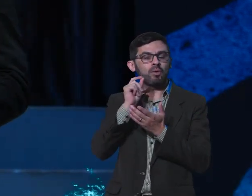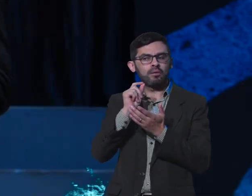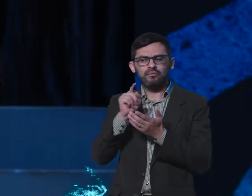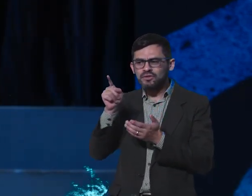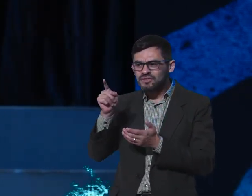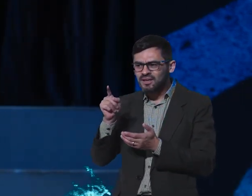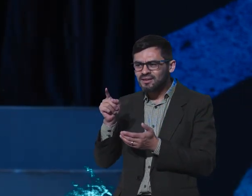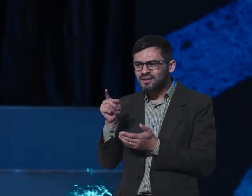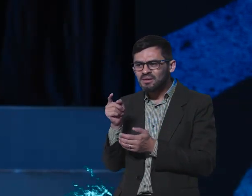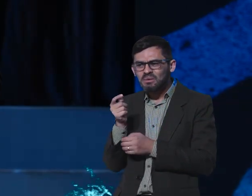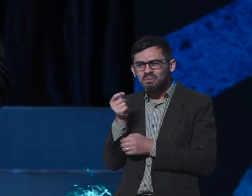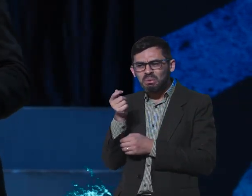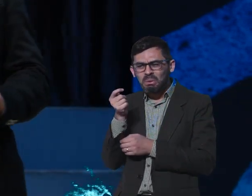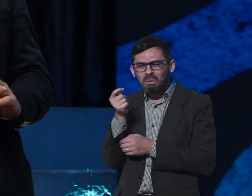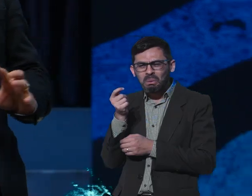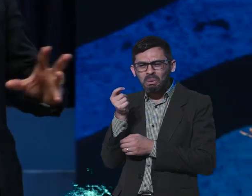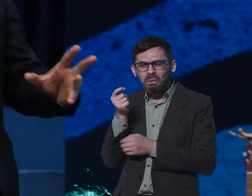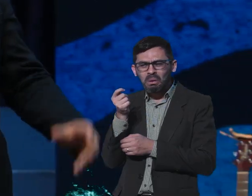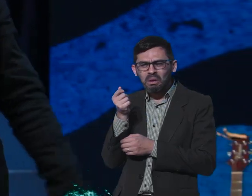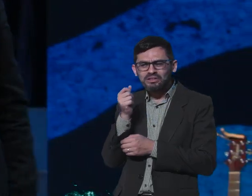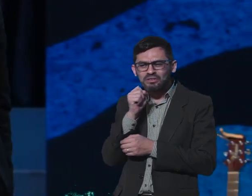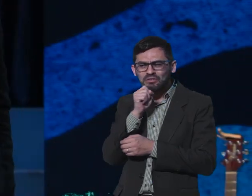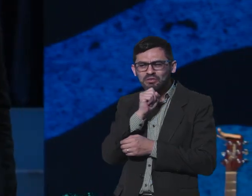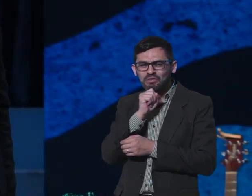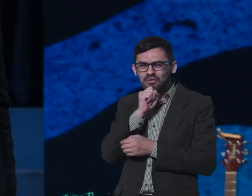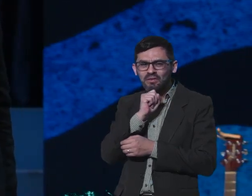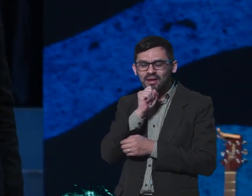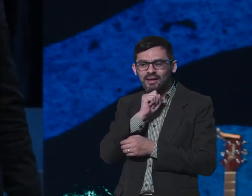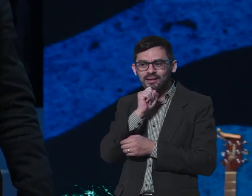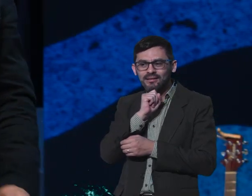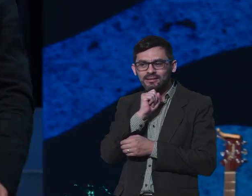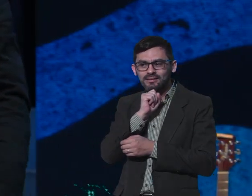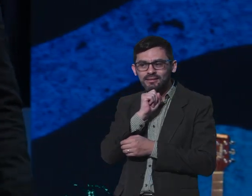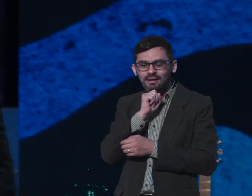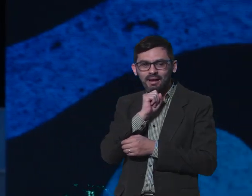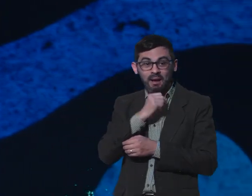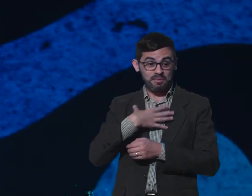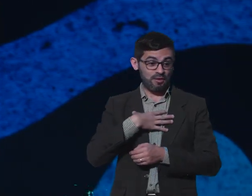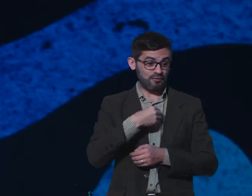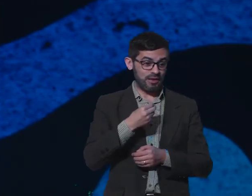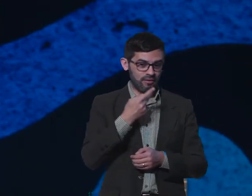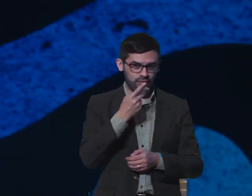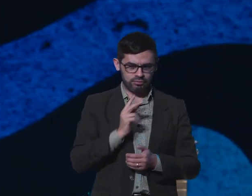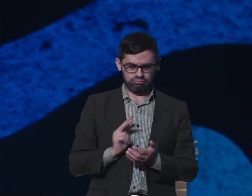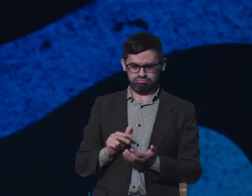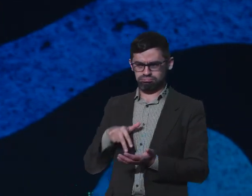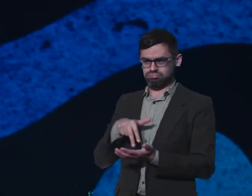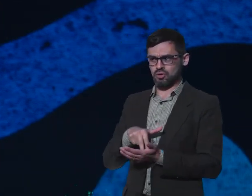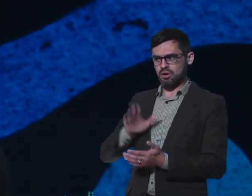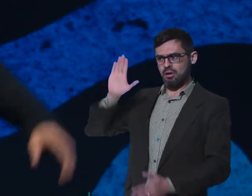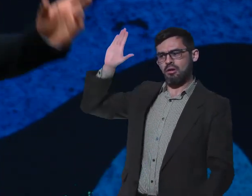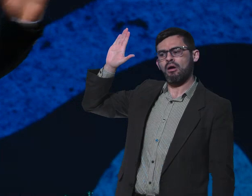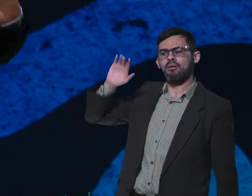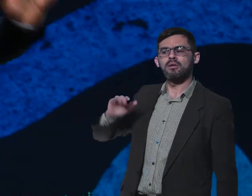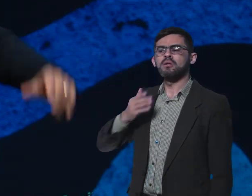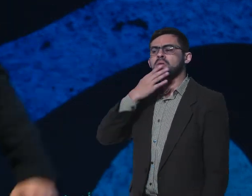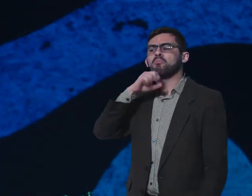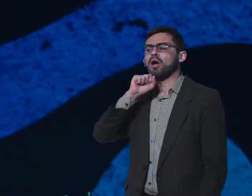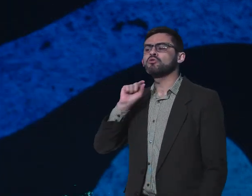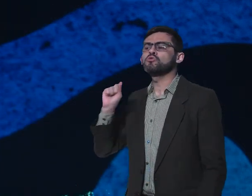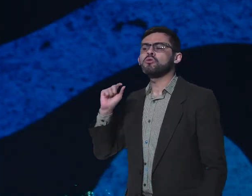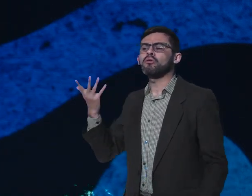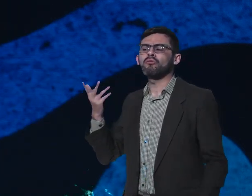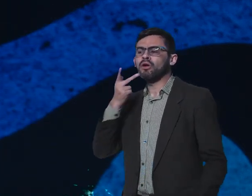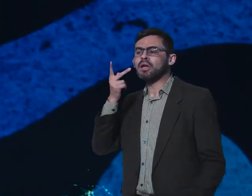está ficando está ficando idosa, né? A minha filha levantou a mão e falou assim: pai, que história é